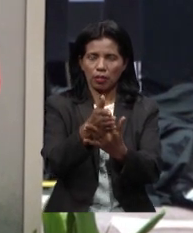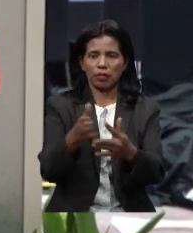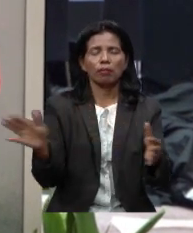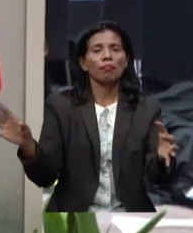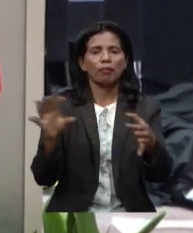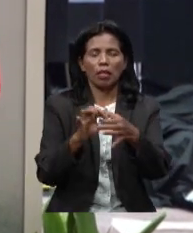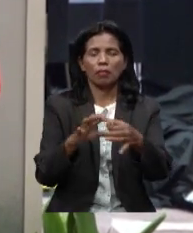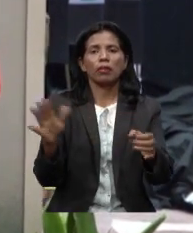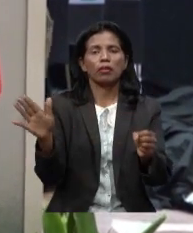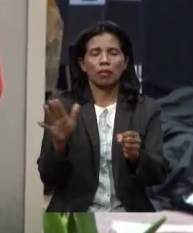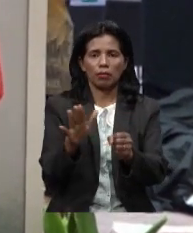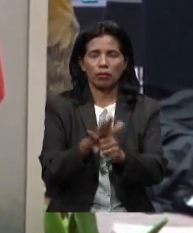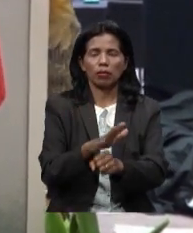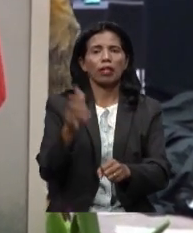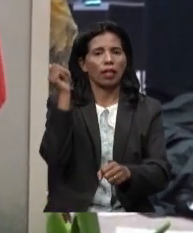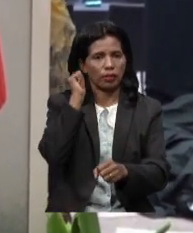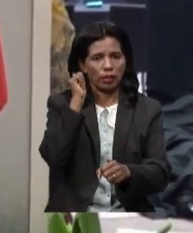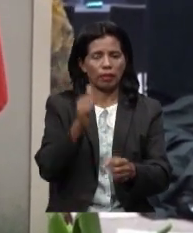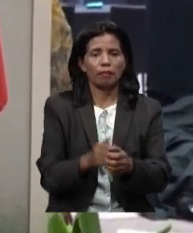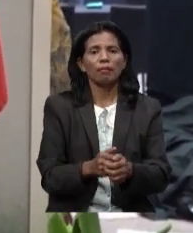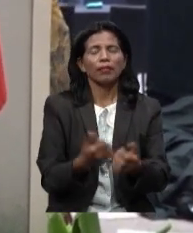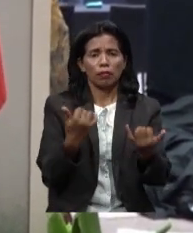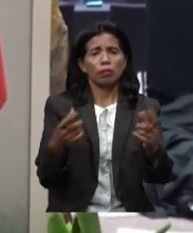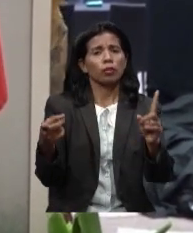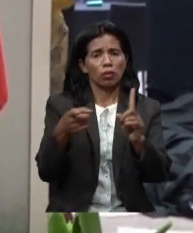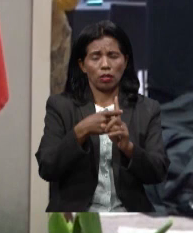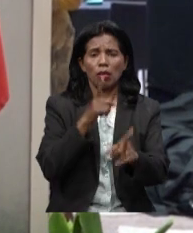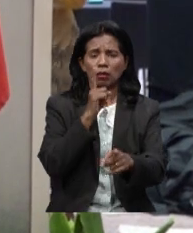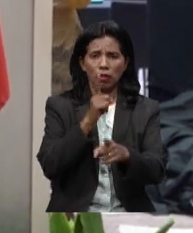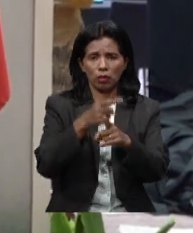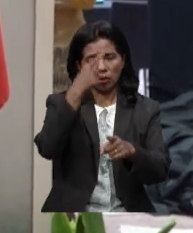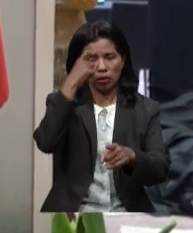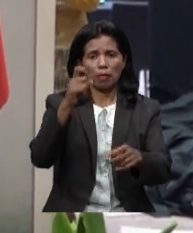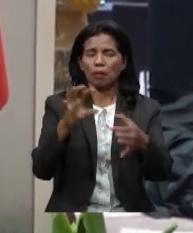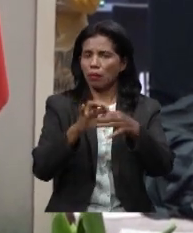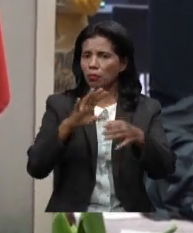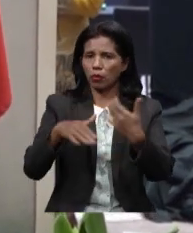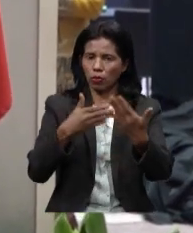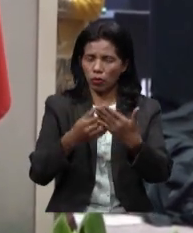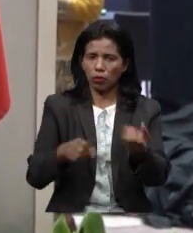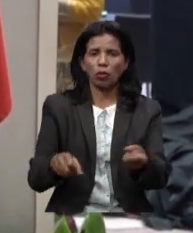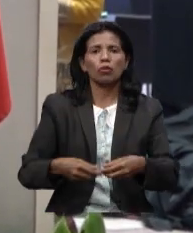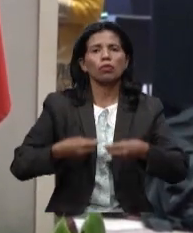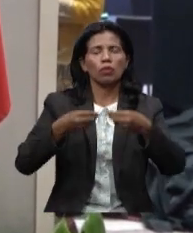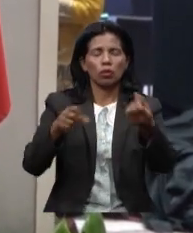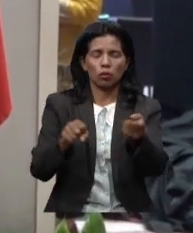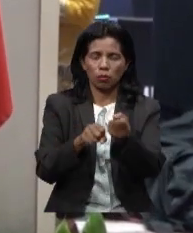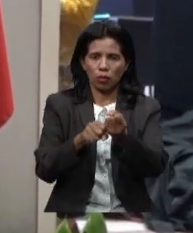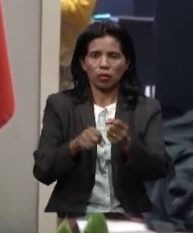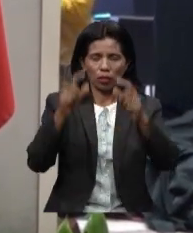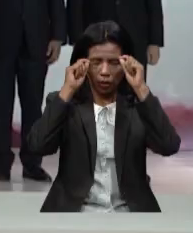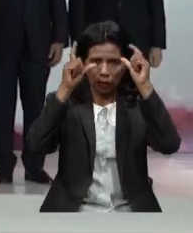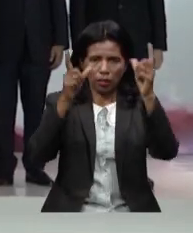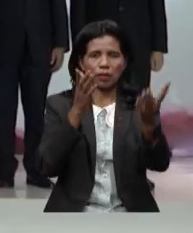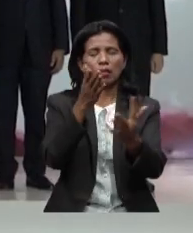ASEAN. Hoje é positivo ter tebes, também membro do todo foi apoio para a Itania adesão para a